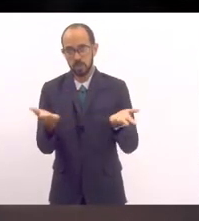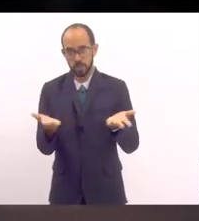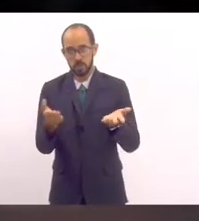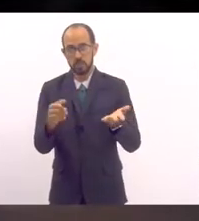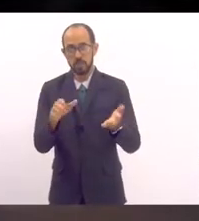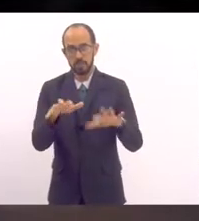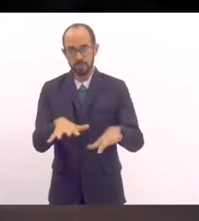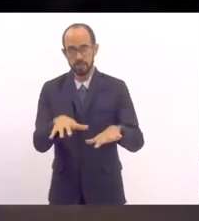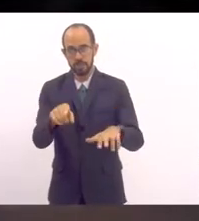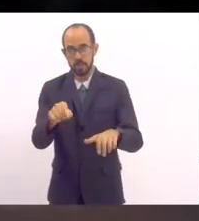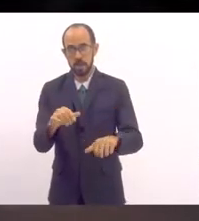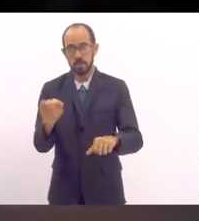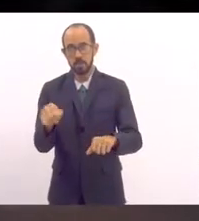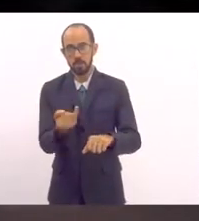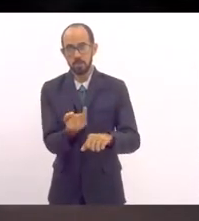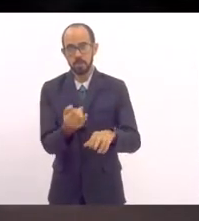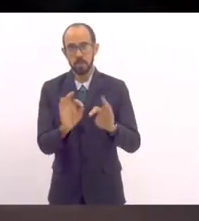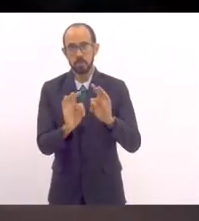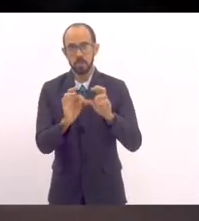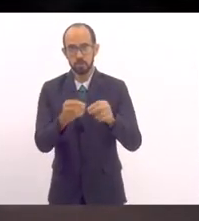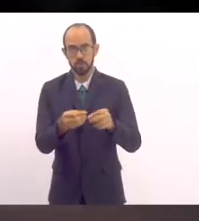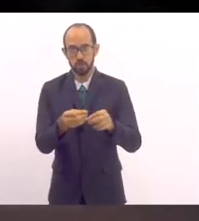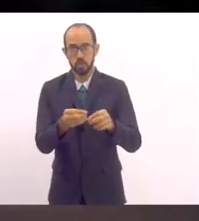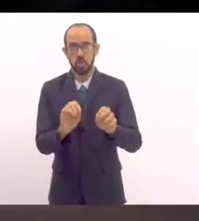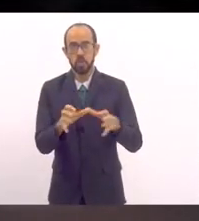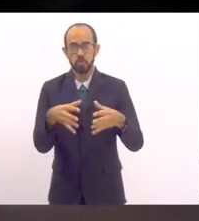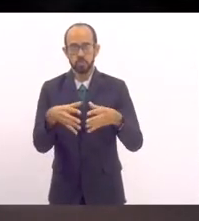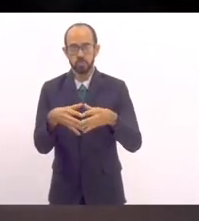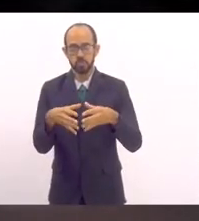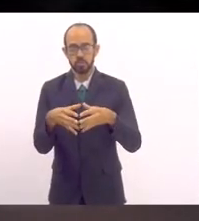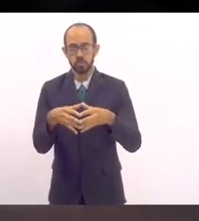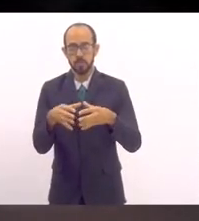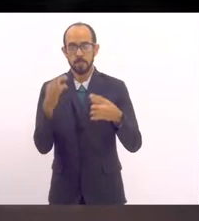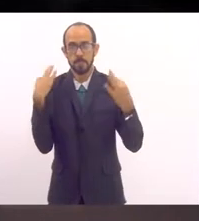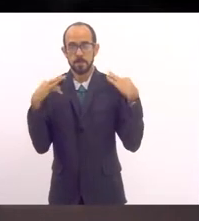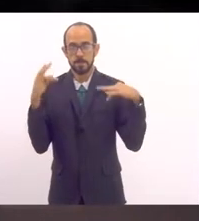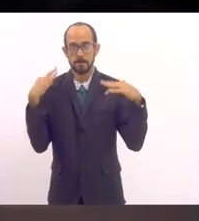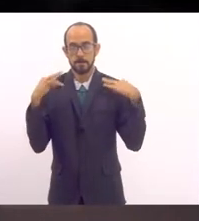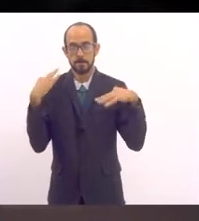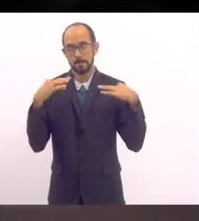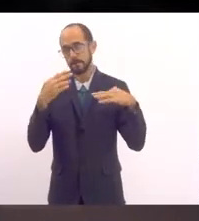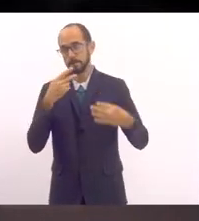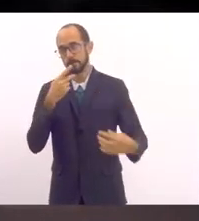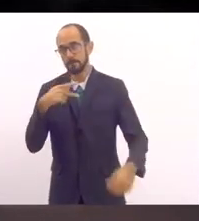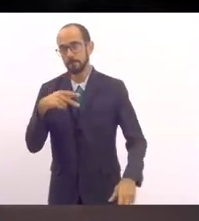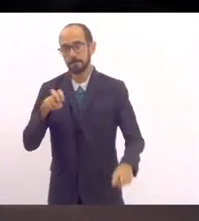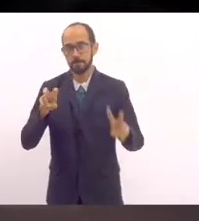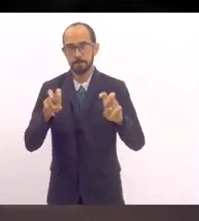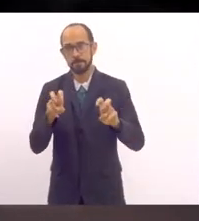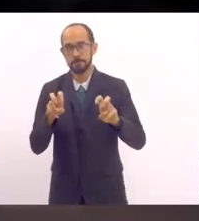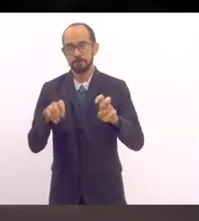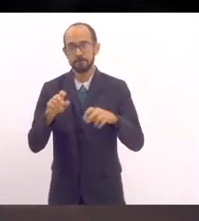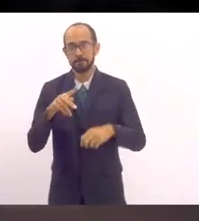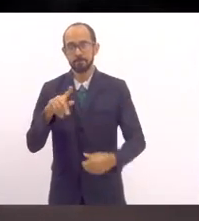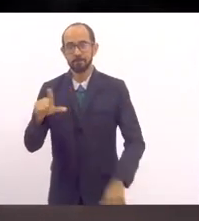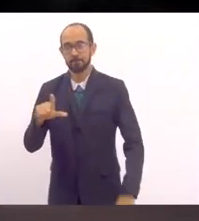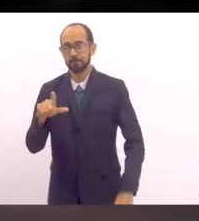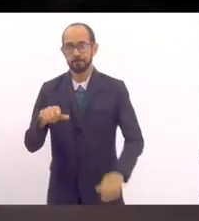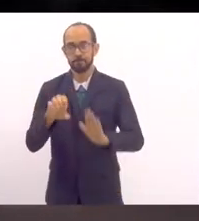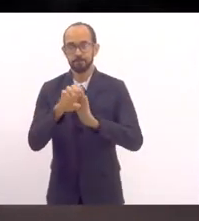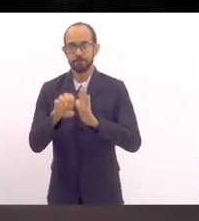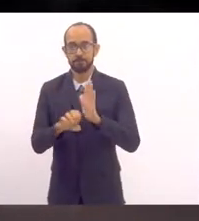a oportunidade a todo o trade turístico manifestarem-se sobre o projeto de lei e emendas